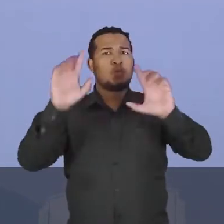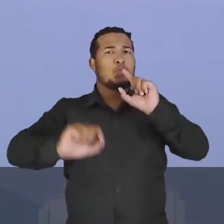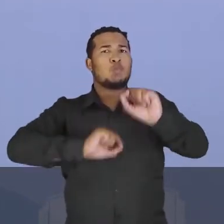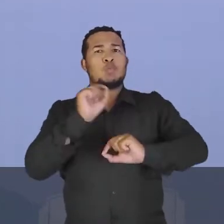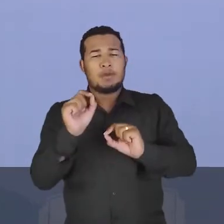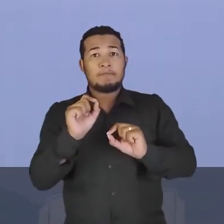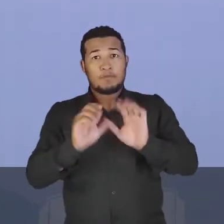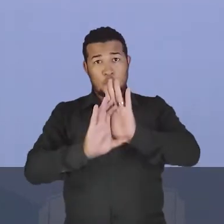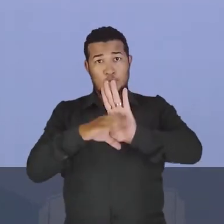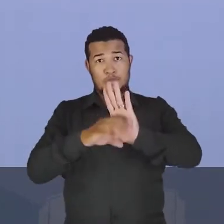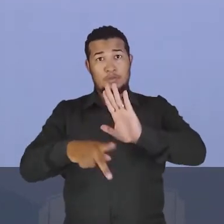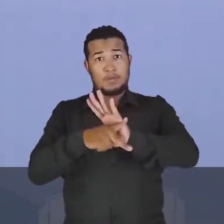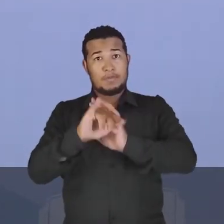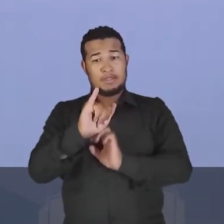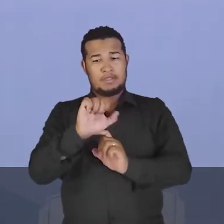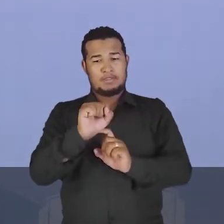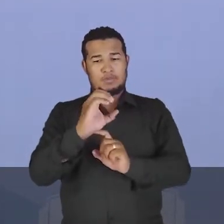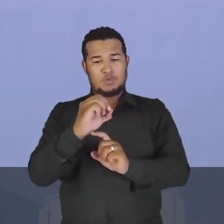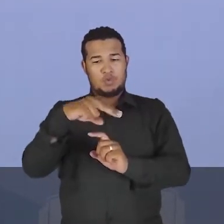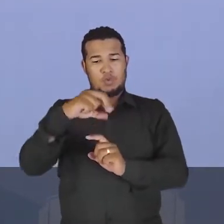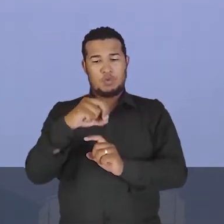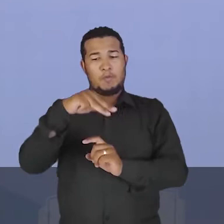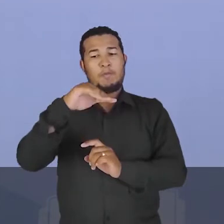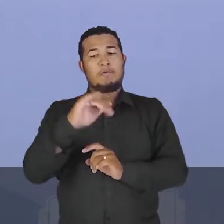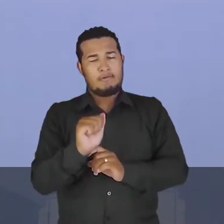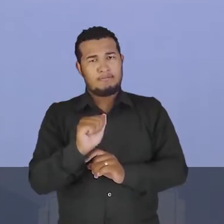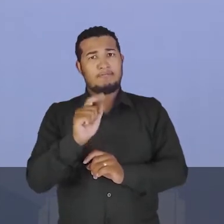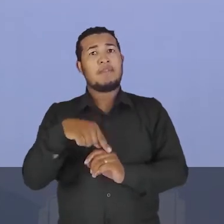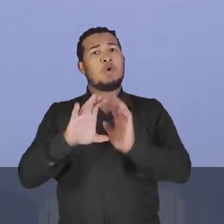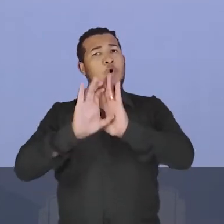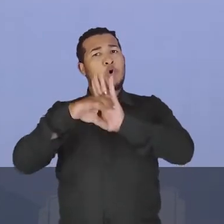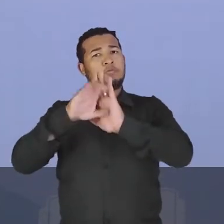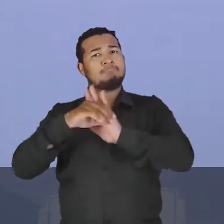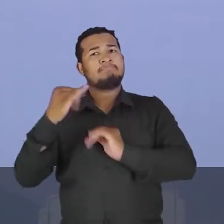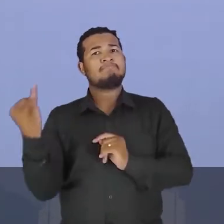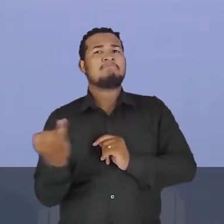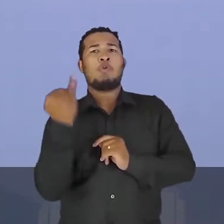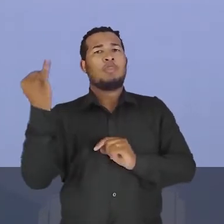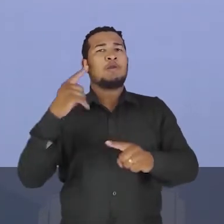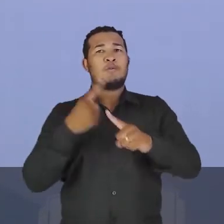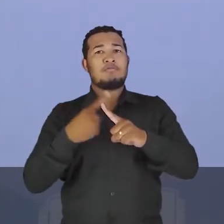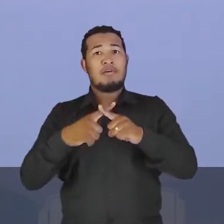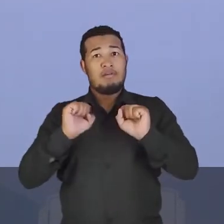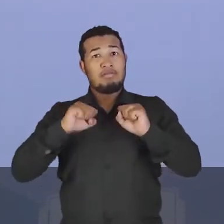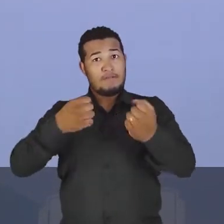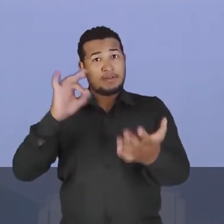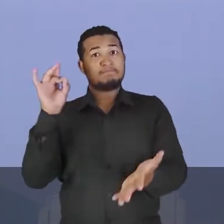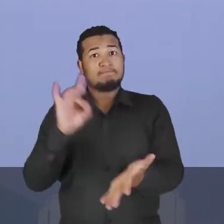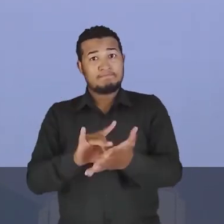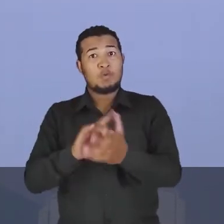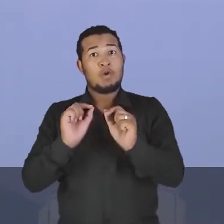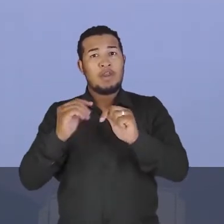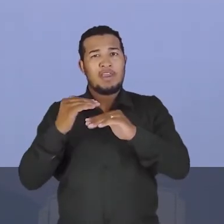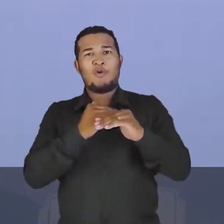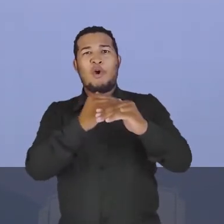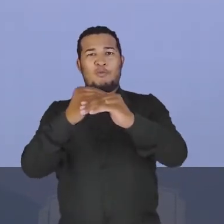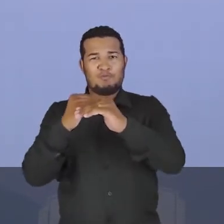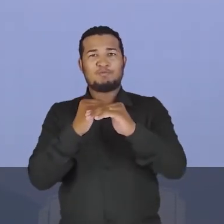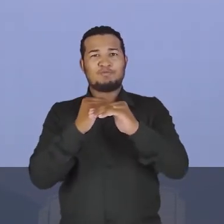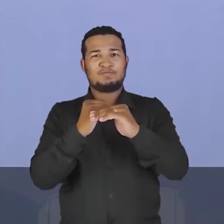esse conceito de isonomia é um conceito que é muito importante porque defende justamente essa igualdade,